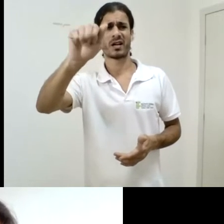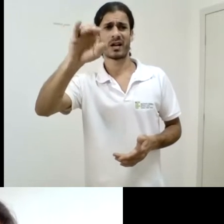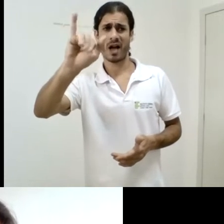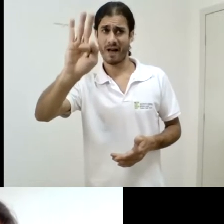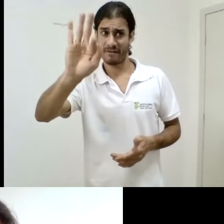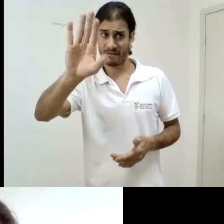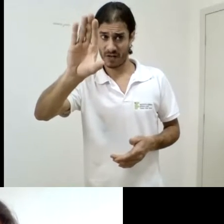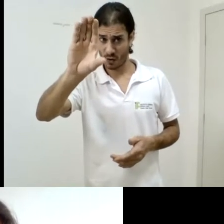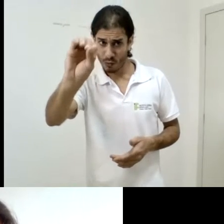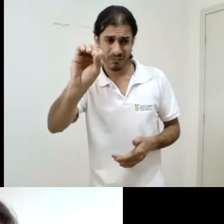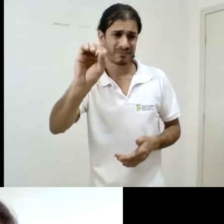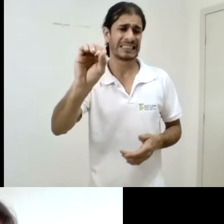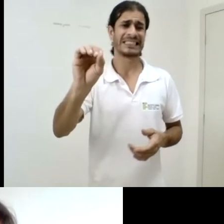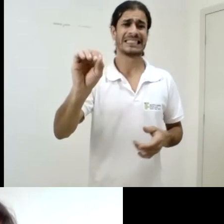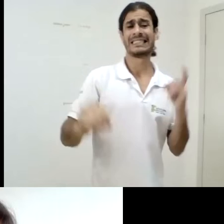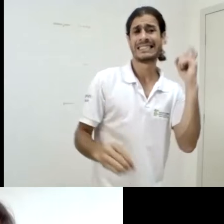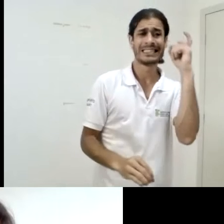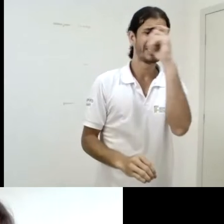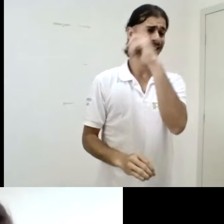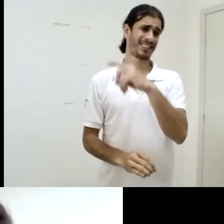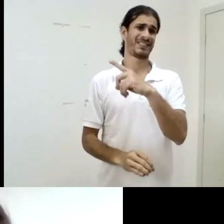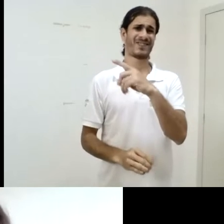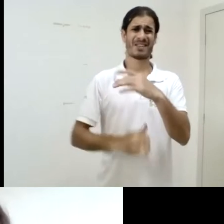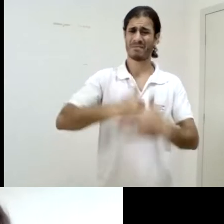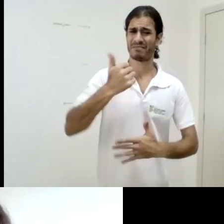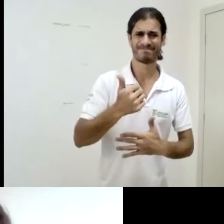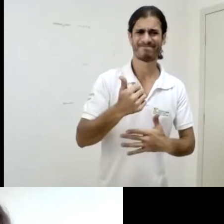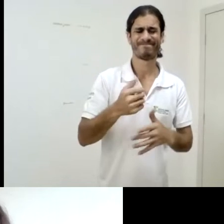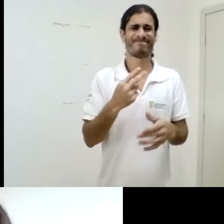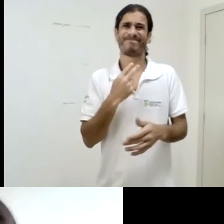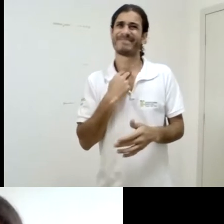melhor. Agora, no doutorado é outra coisa, né? Tem mais tempo.